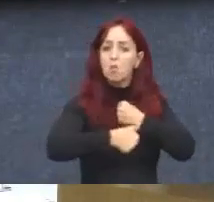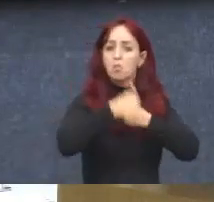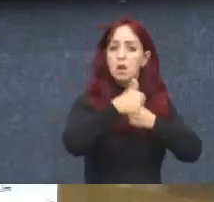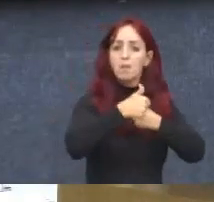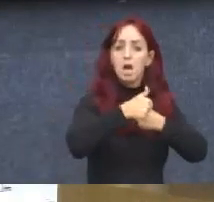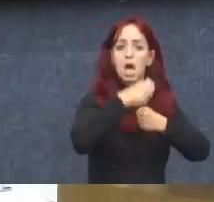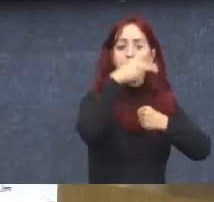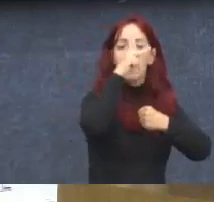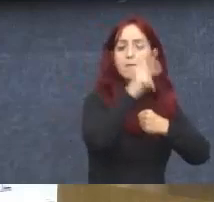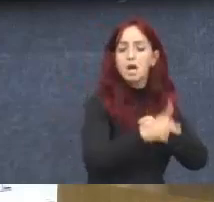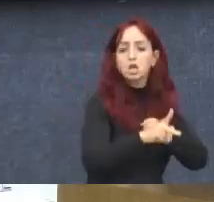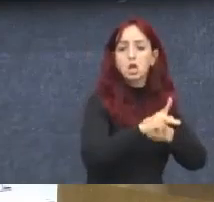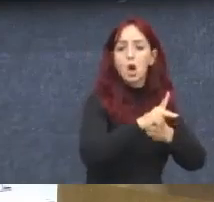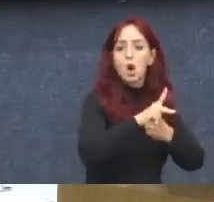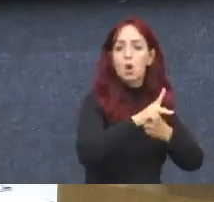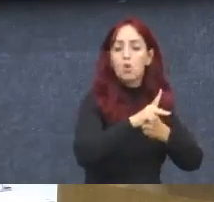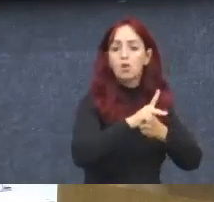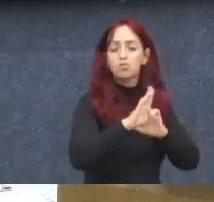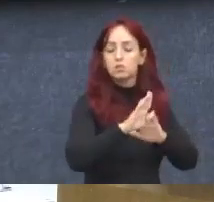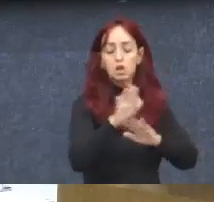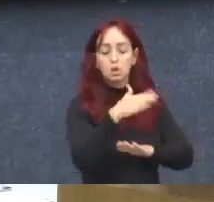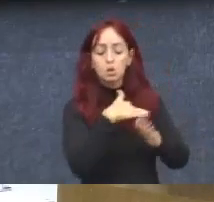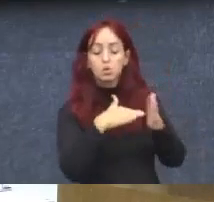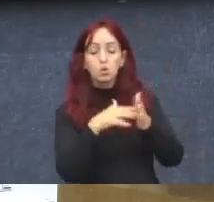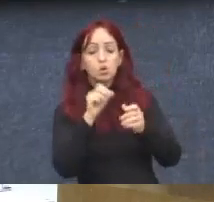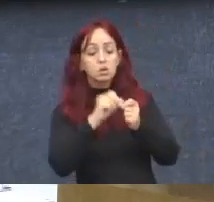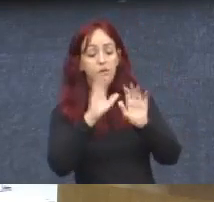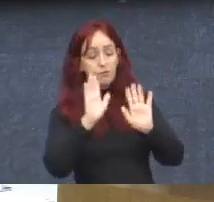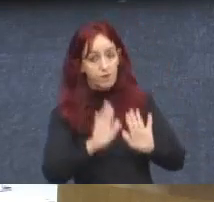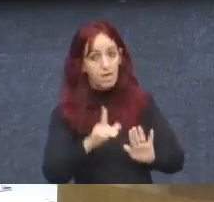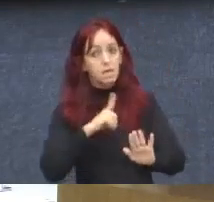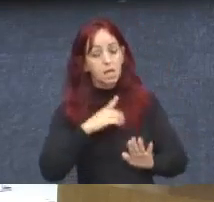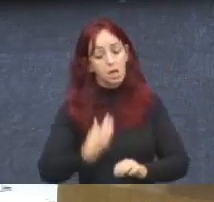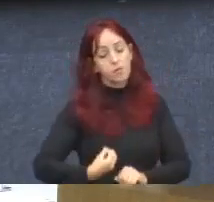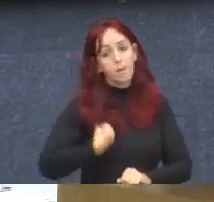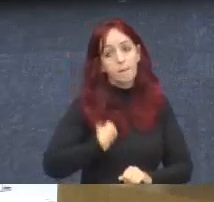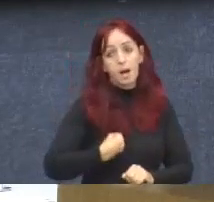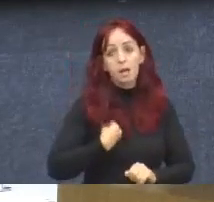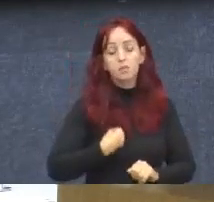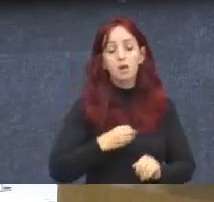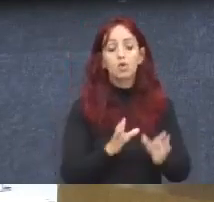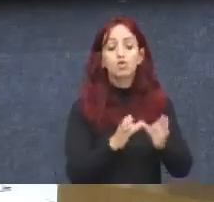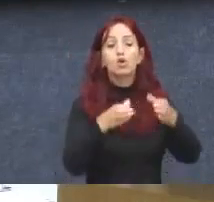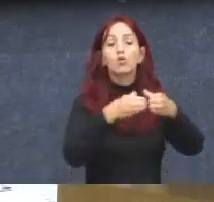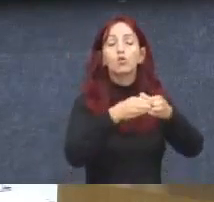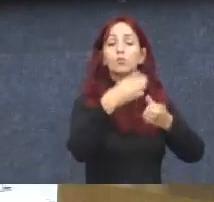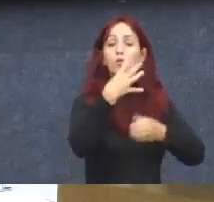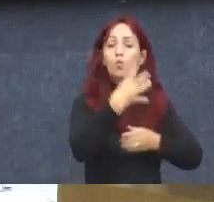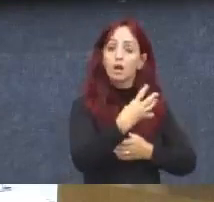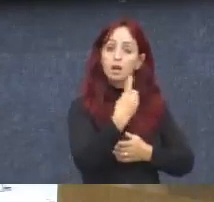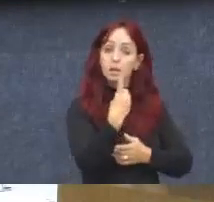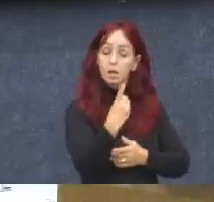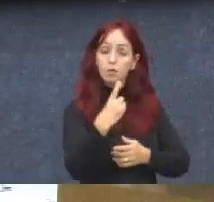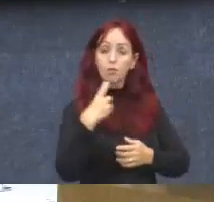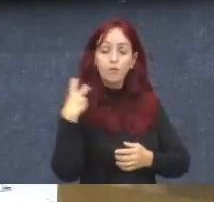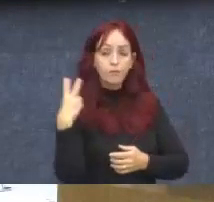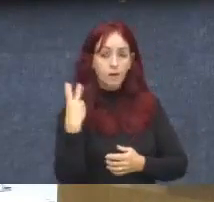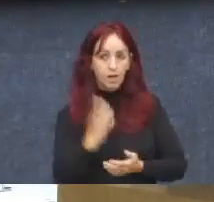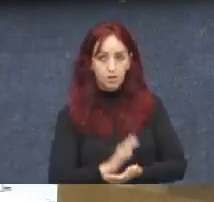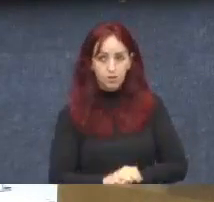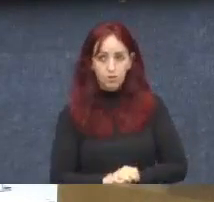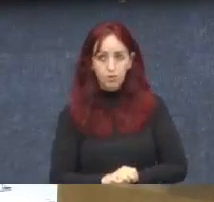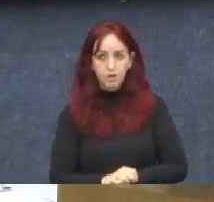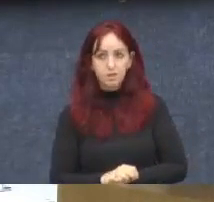singular. Tudo o que se fez contou com a participação de 41 vereadores.